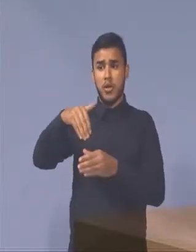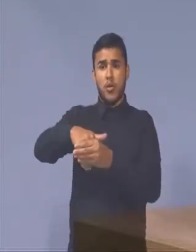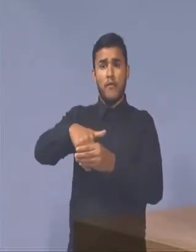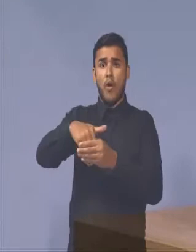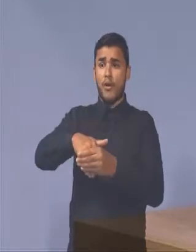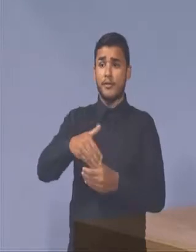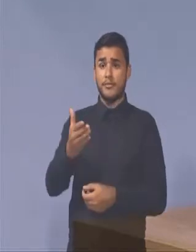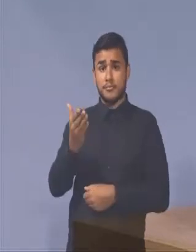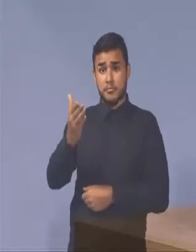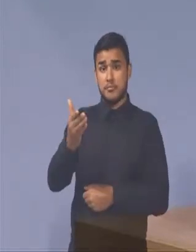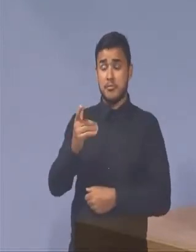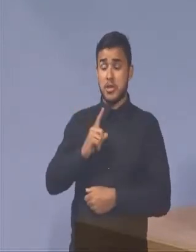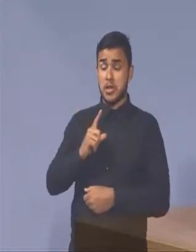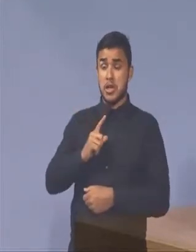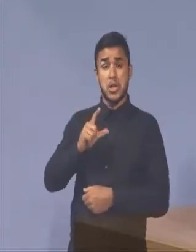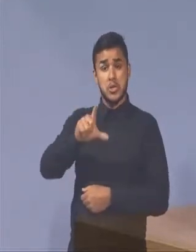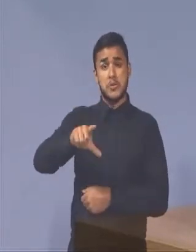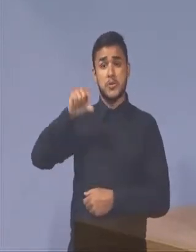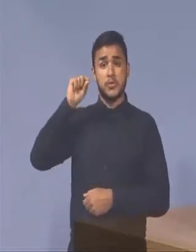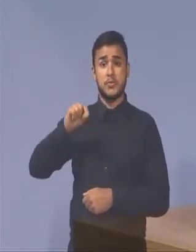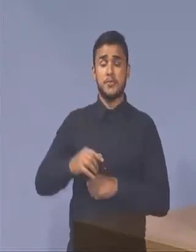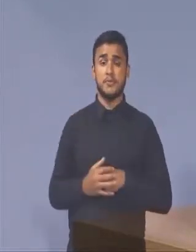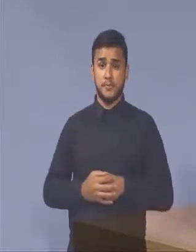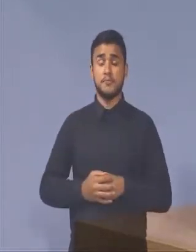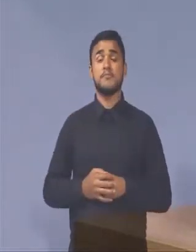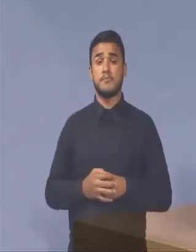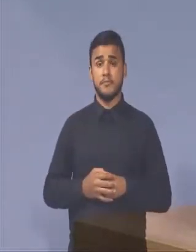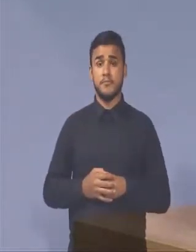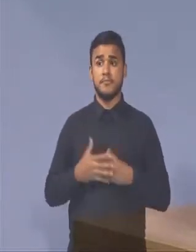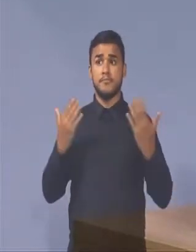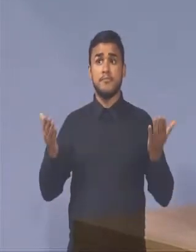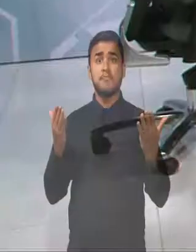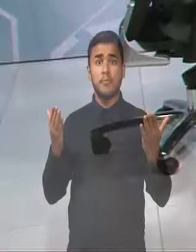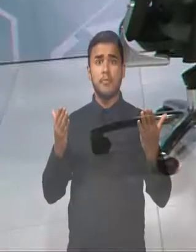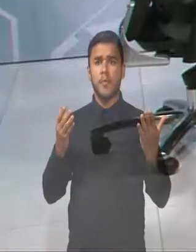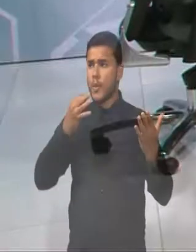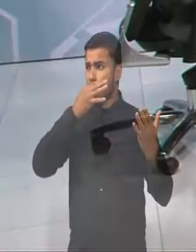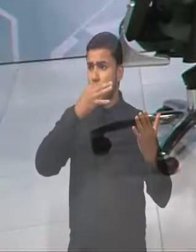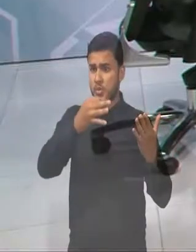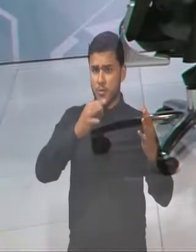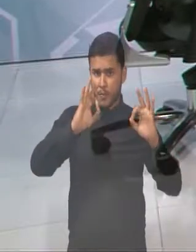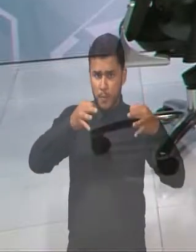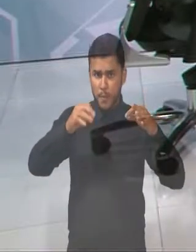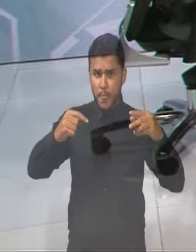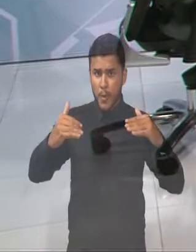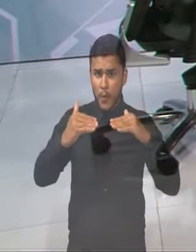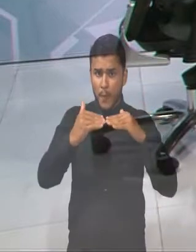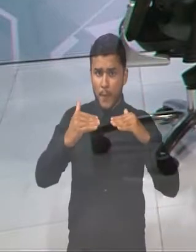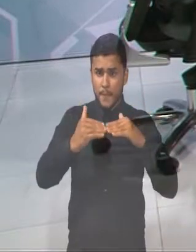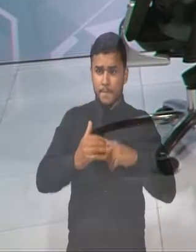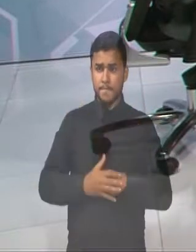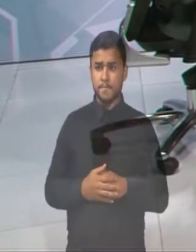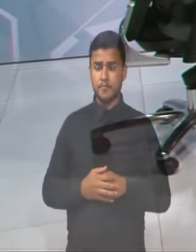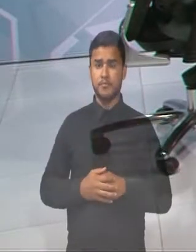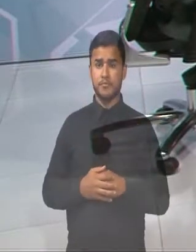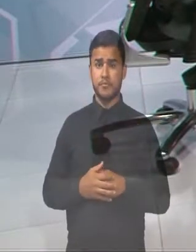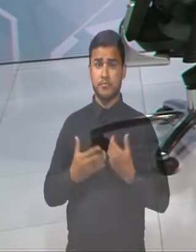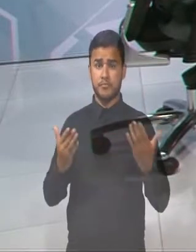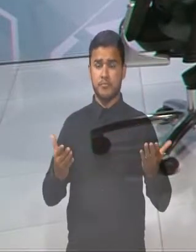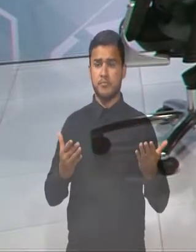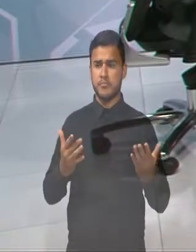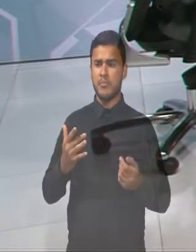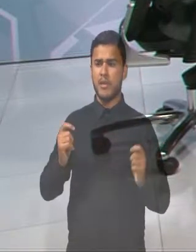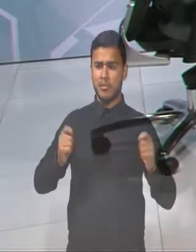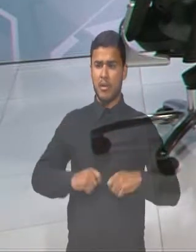a possibilidade de, na próxima eleição, consertar tudo isso aí. Que discurso esse aí? Como se o eleitor tivesse a capacidade